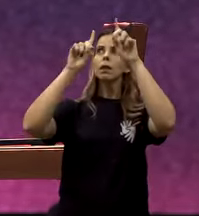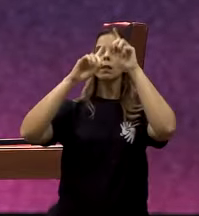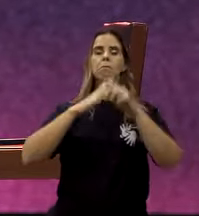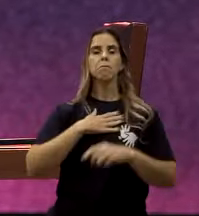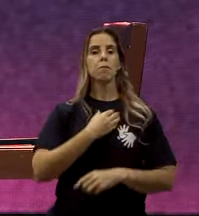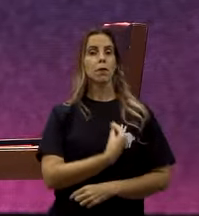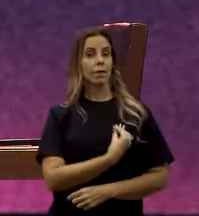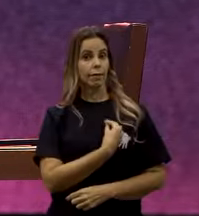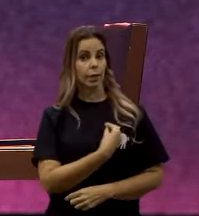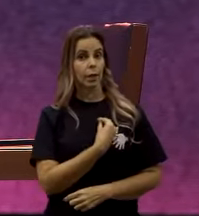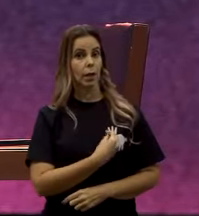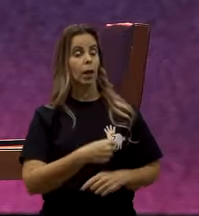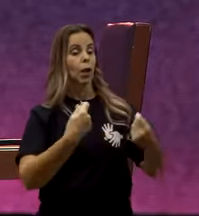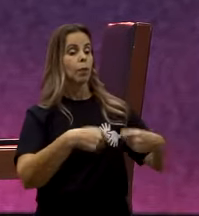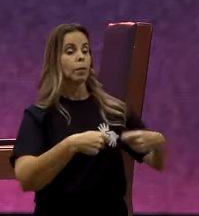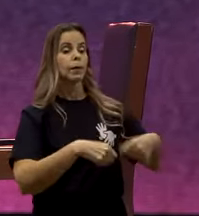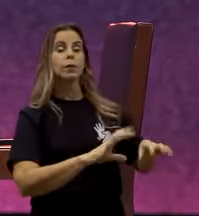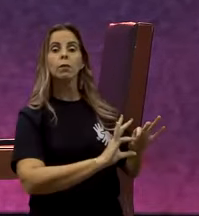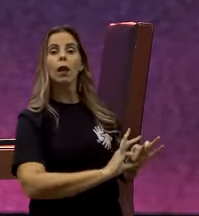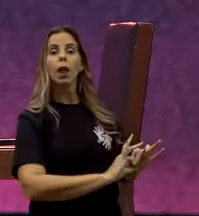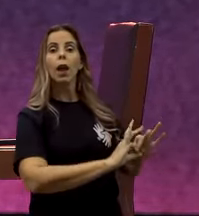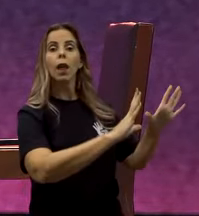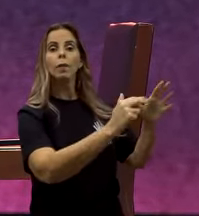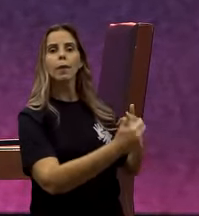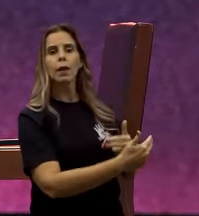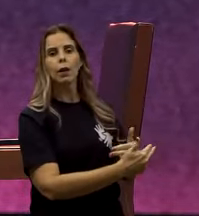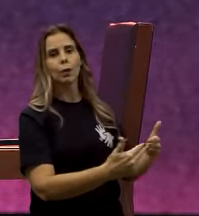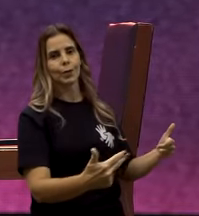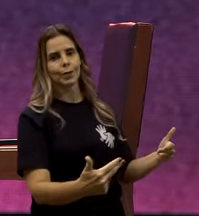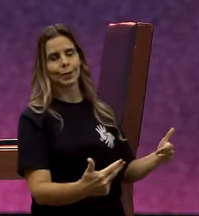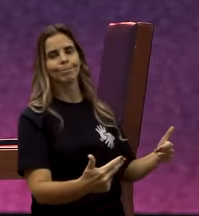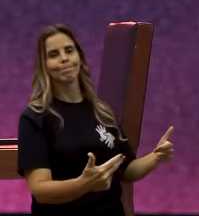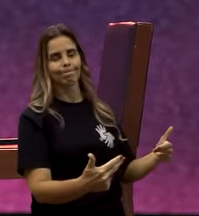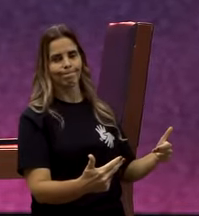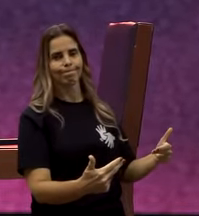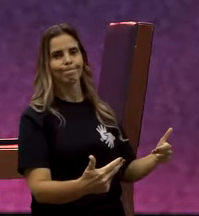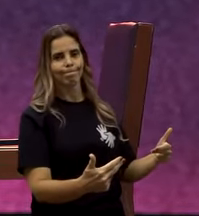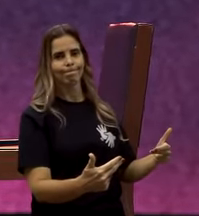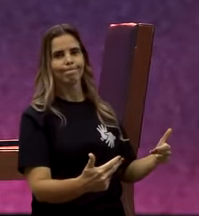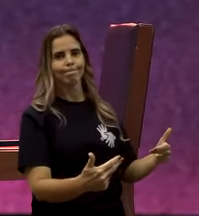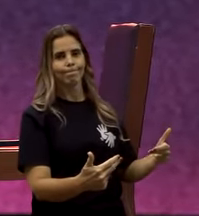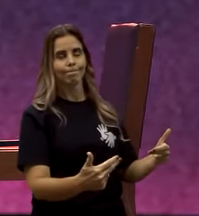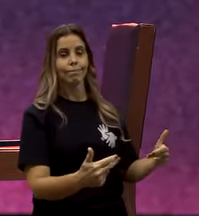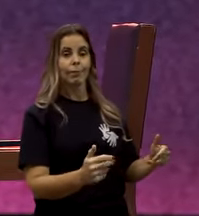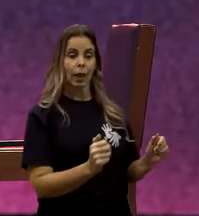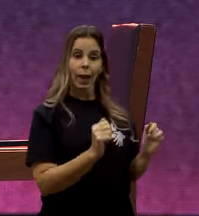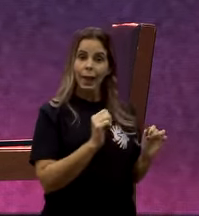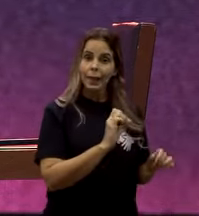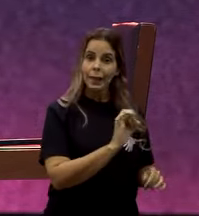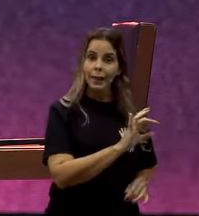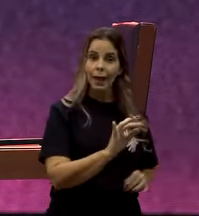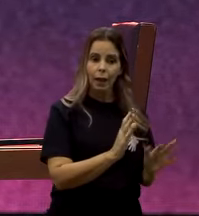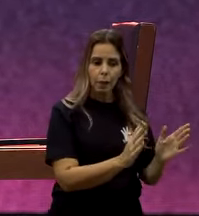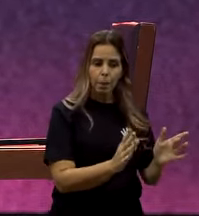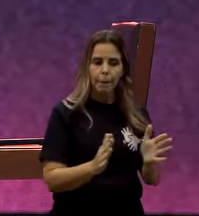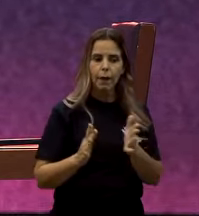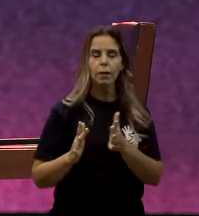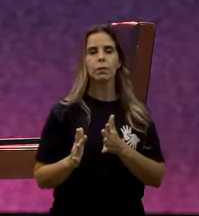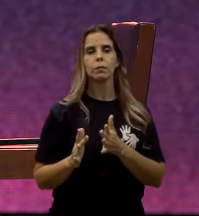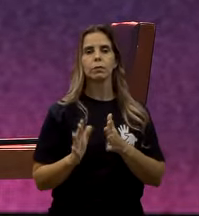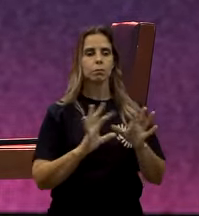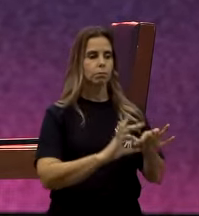algumas coisas diga comigo assim para cada Estação uma renúncia para cada conquista